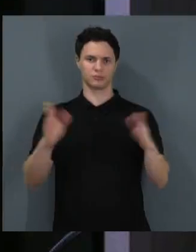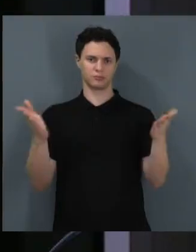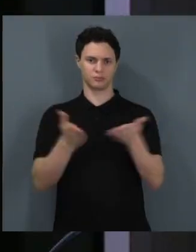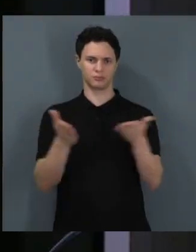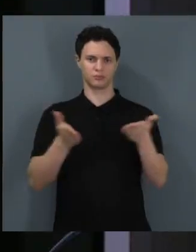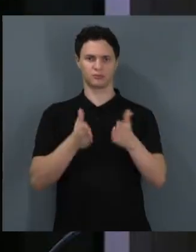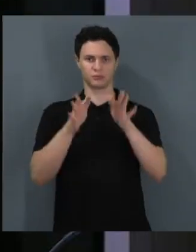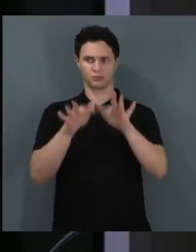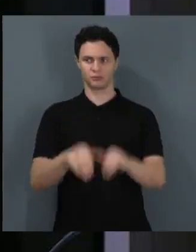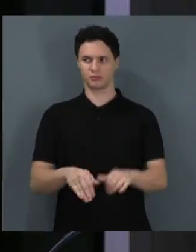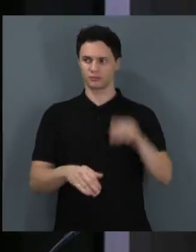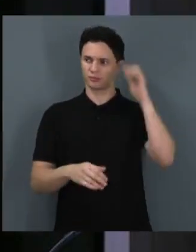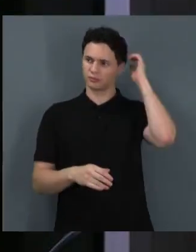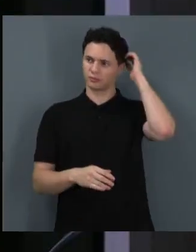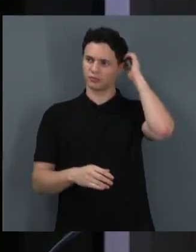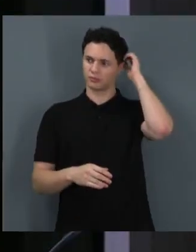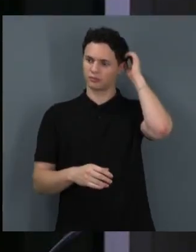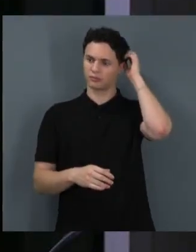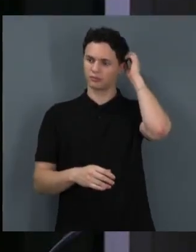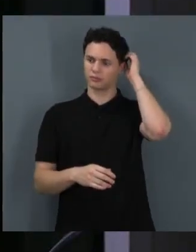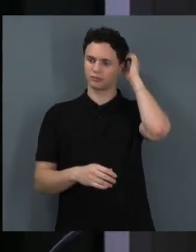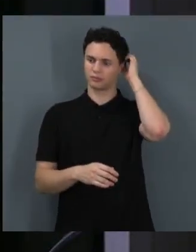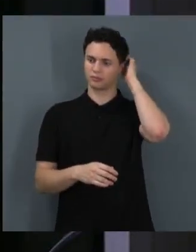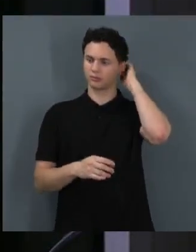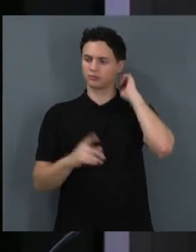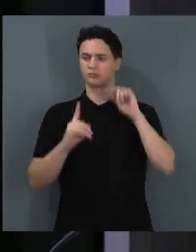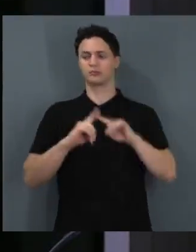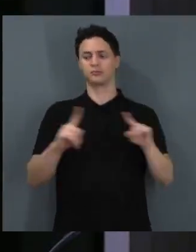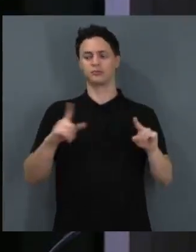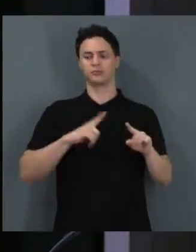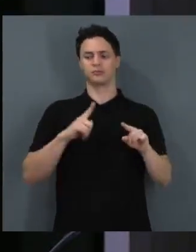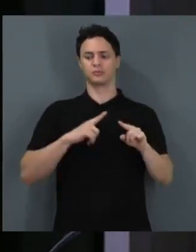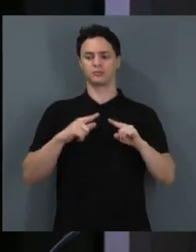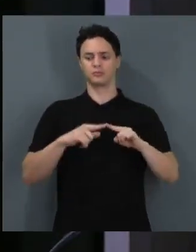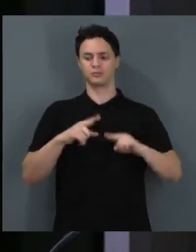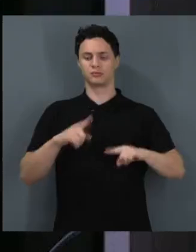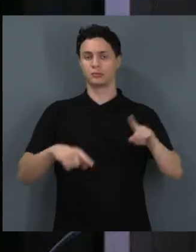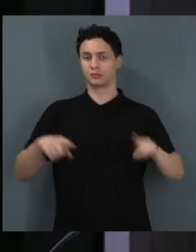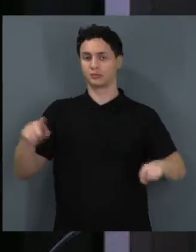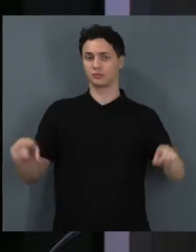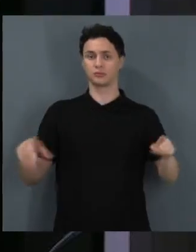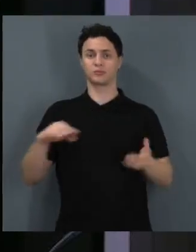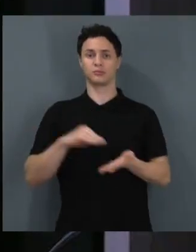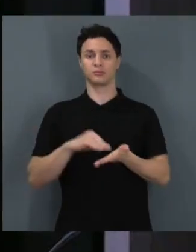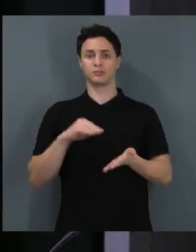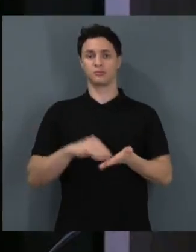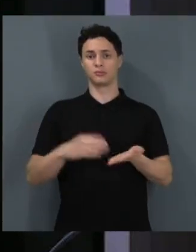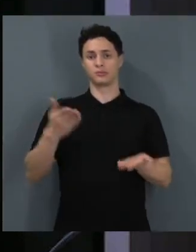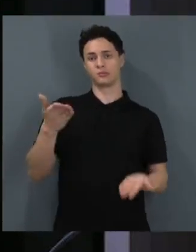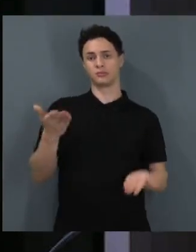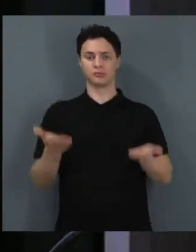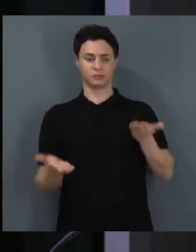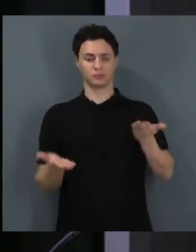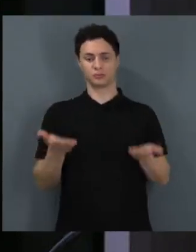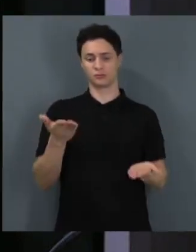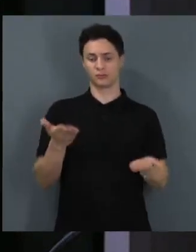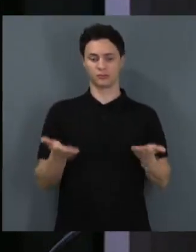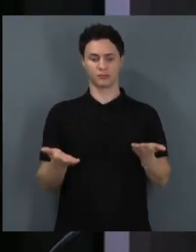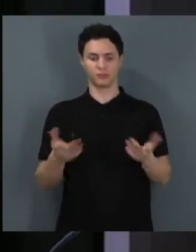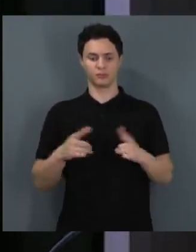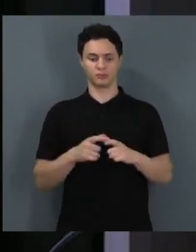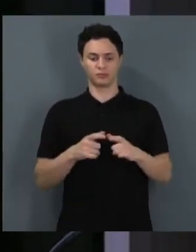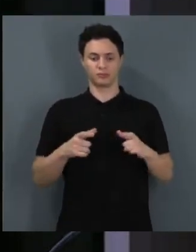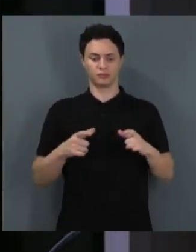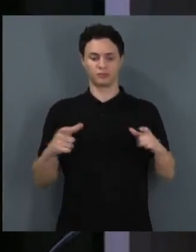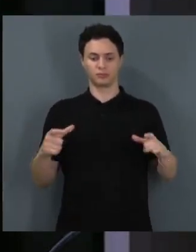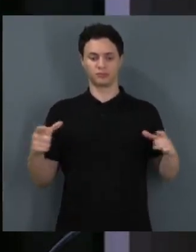final do processo. Mas há um desbalanceamento, há uma desigualdade. E essa desigualdade vai sobrecarregar